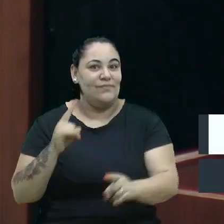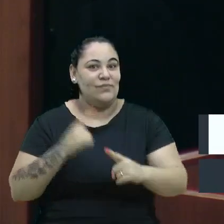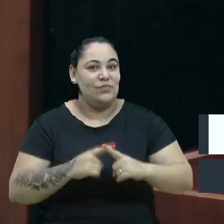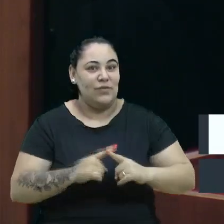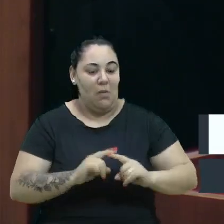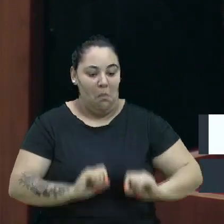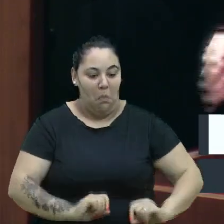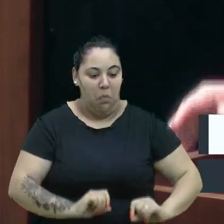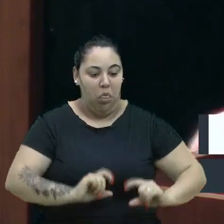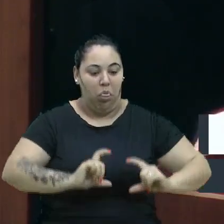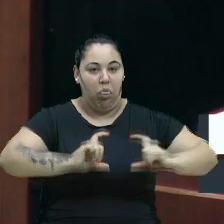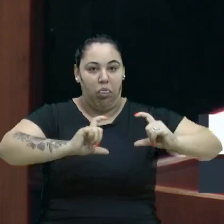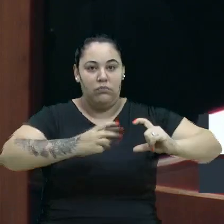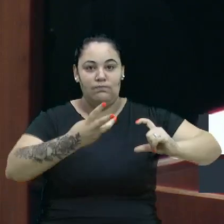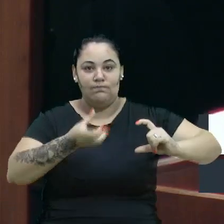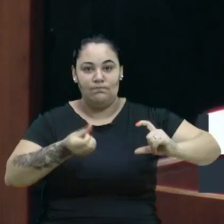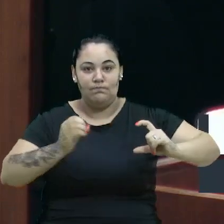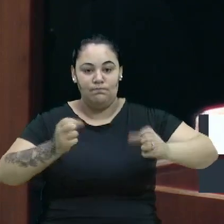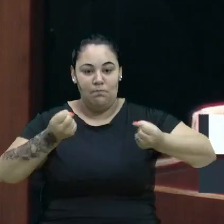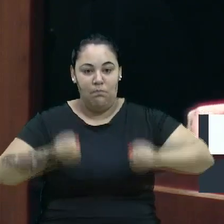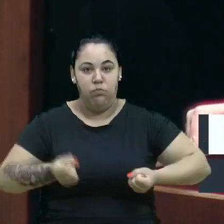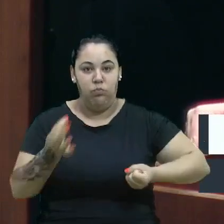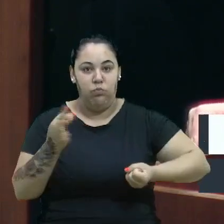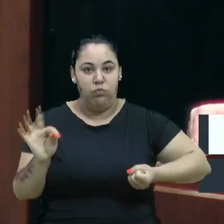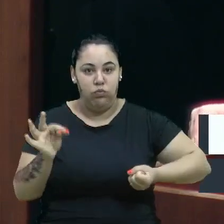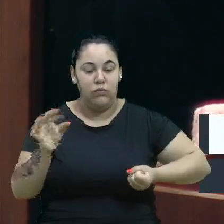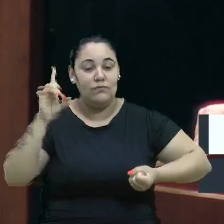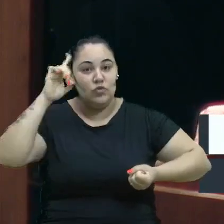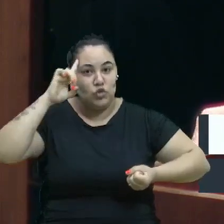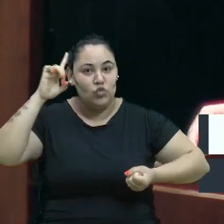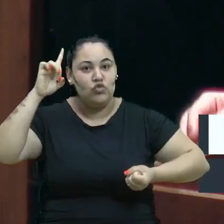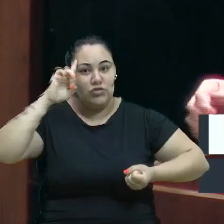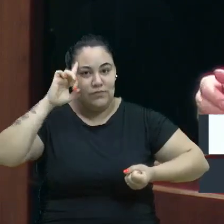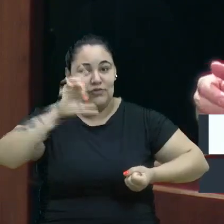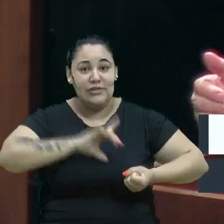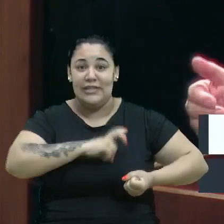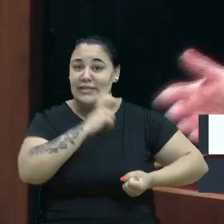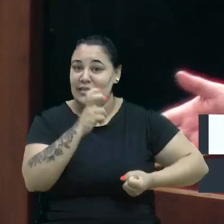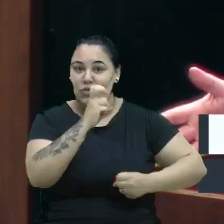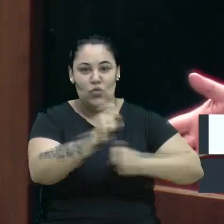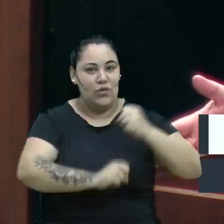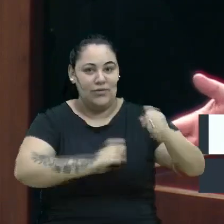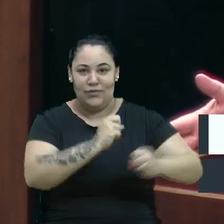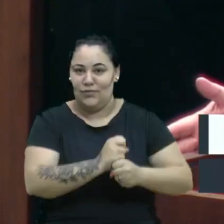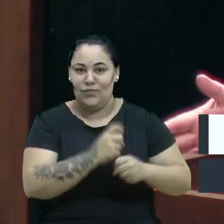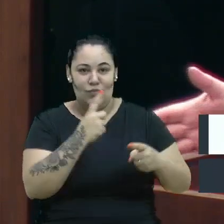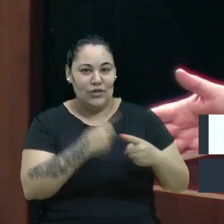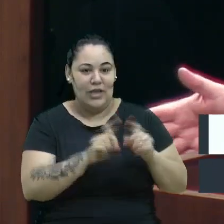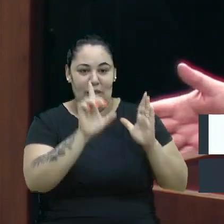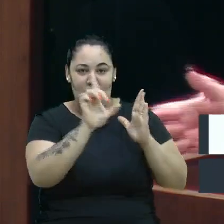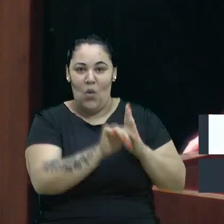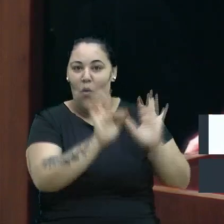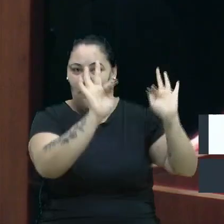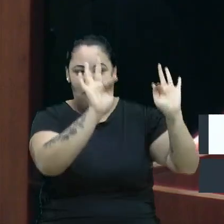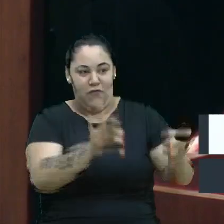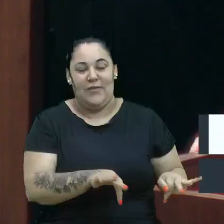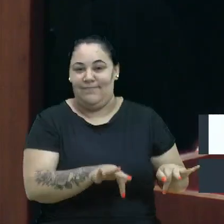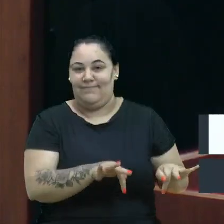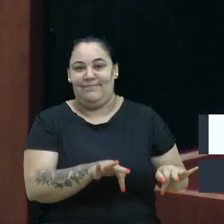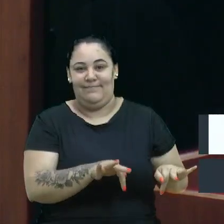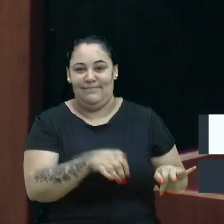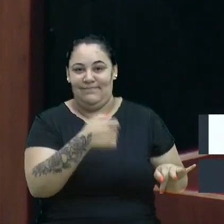de 360 toneladas por dia, nós teremos ainda 5 anos, porque depois vai precisar, com certeza,